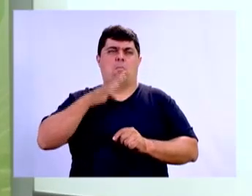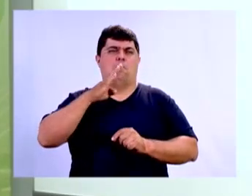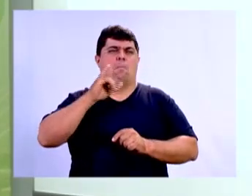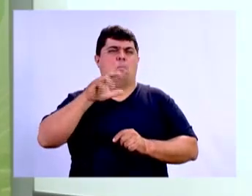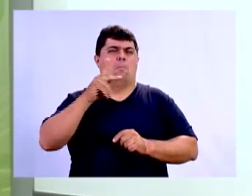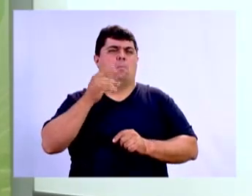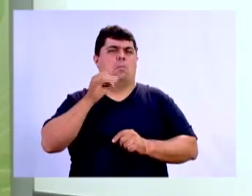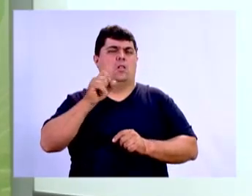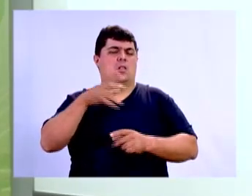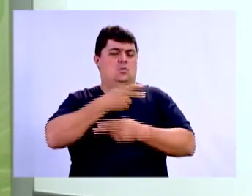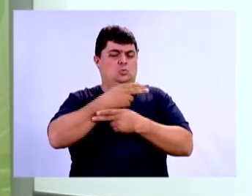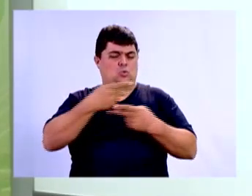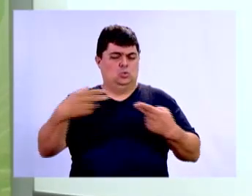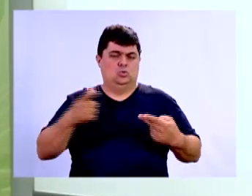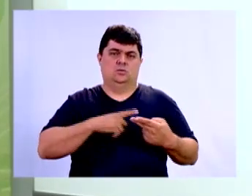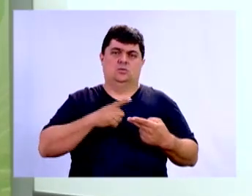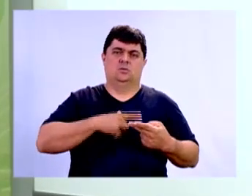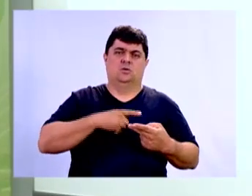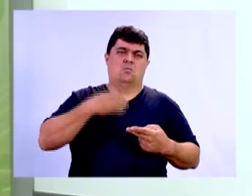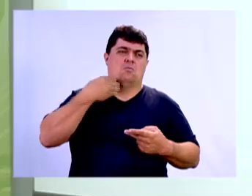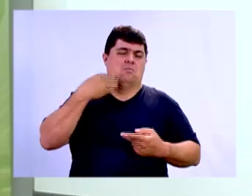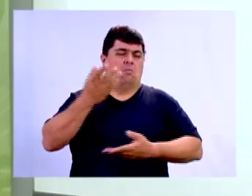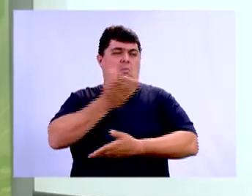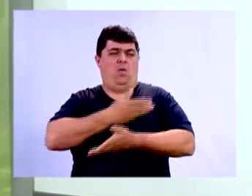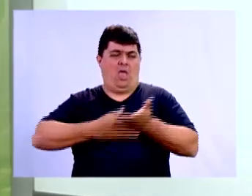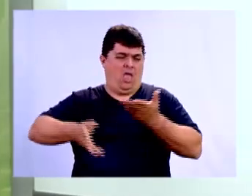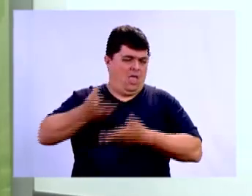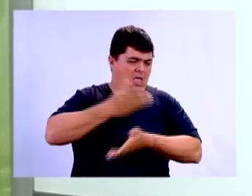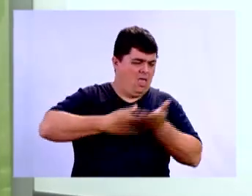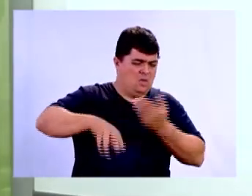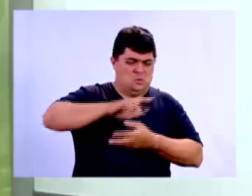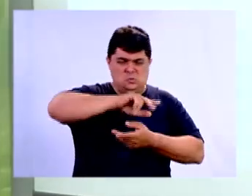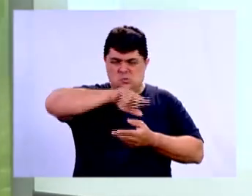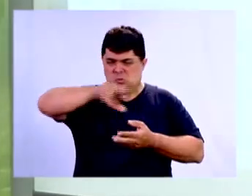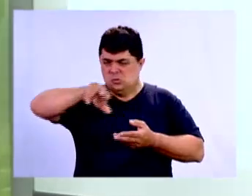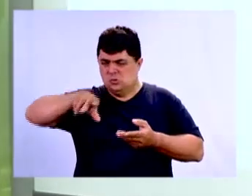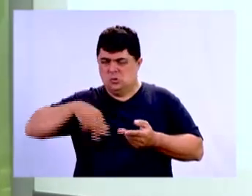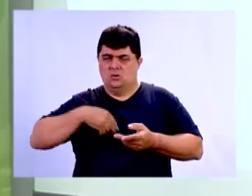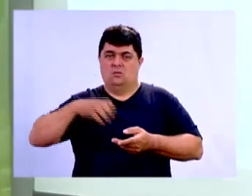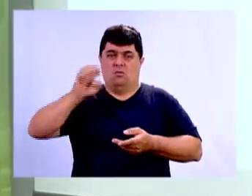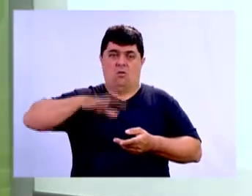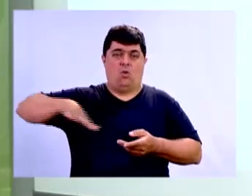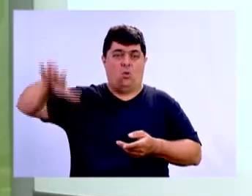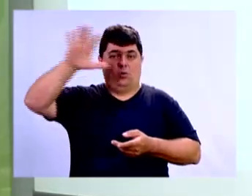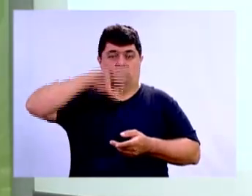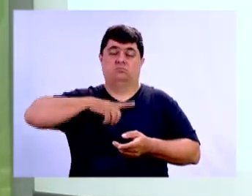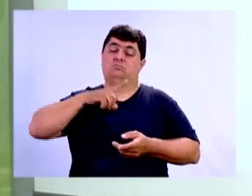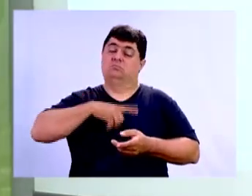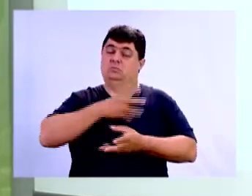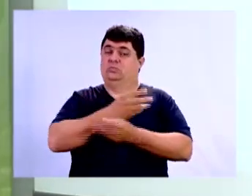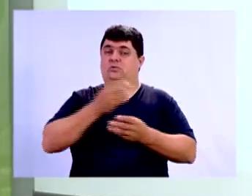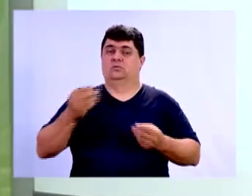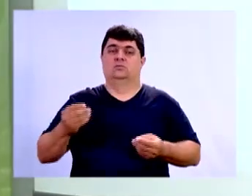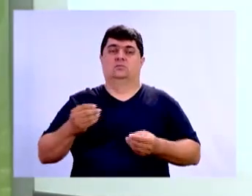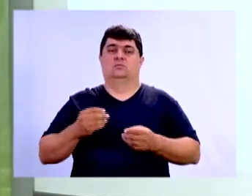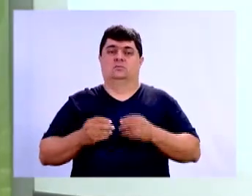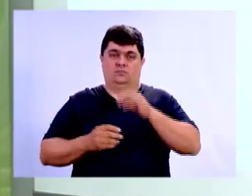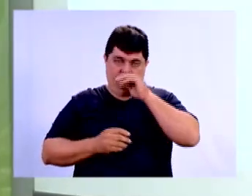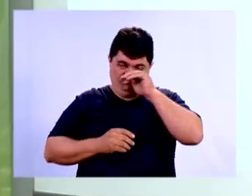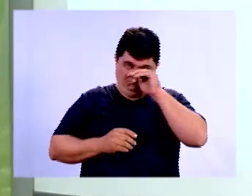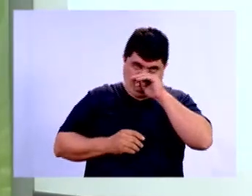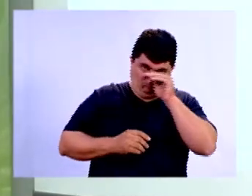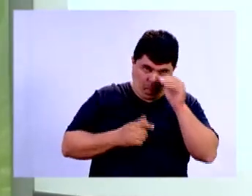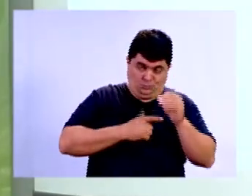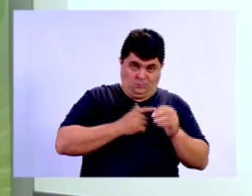Imagina quantas transações bancárias existem em um determinado banco europeu, professor, vamos imaginar. E cada transação desse, na